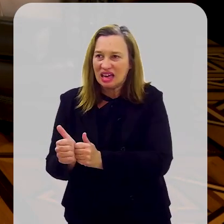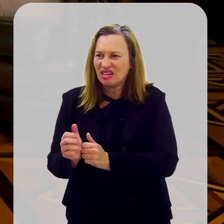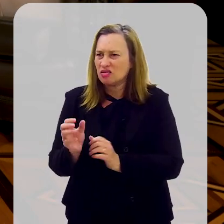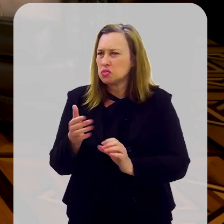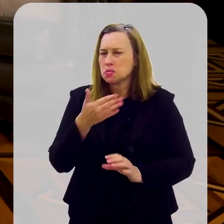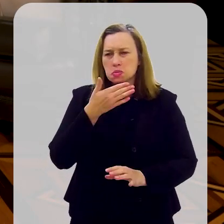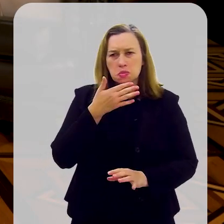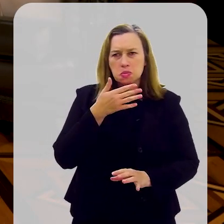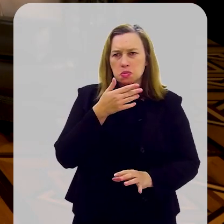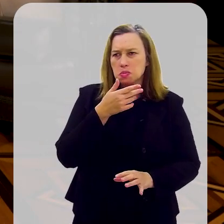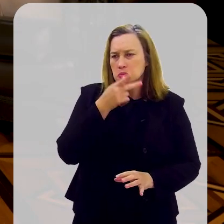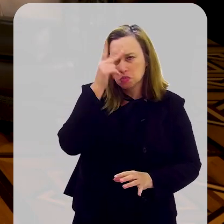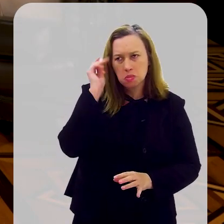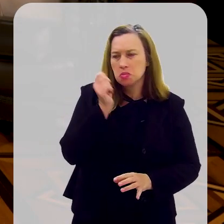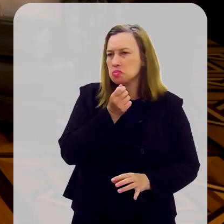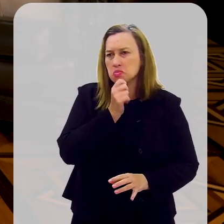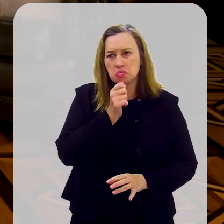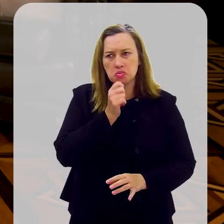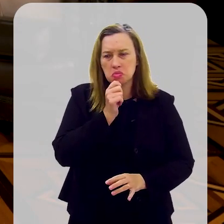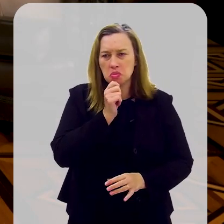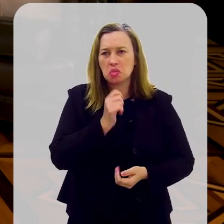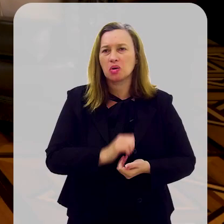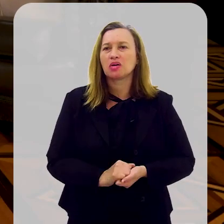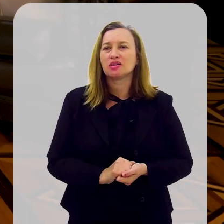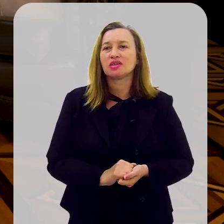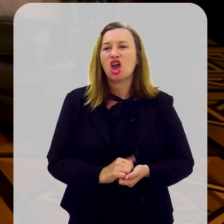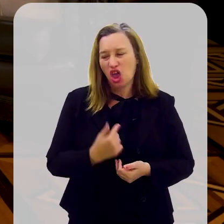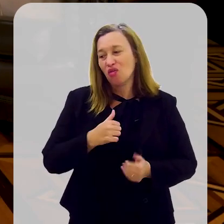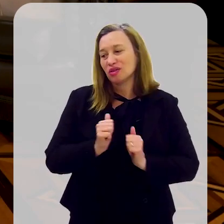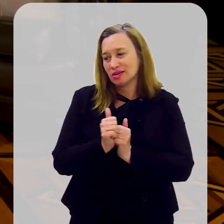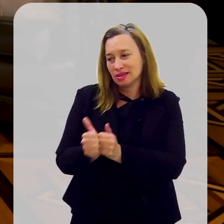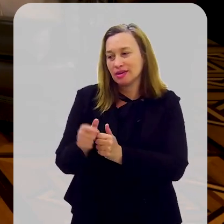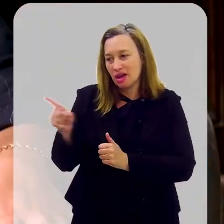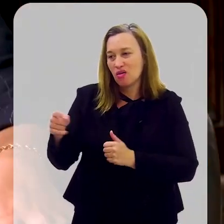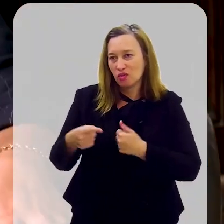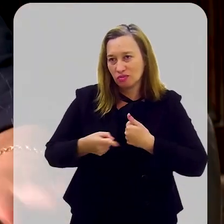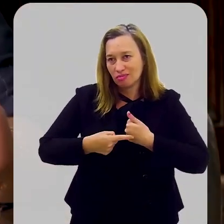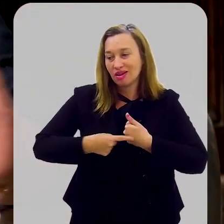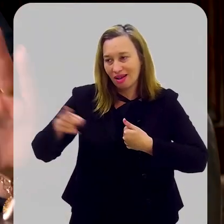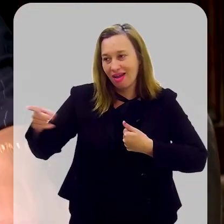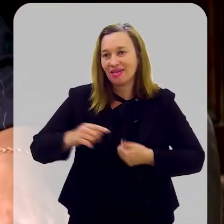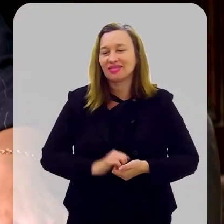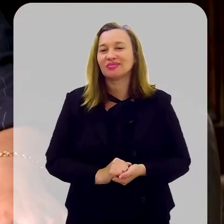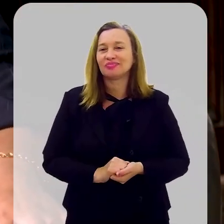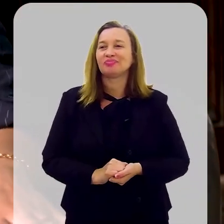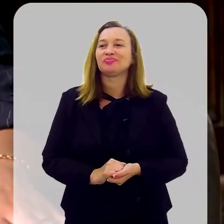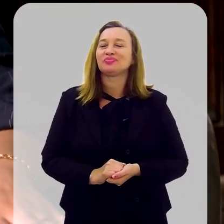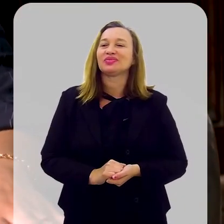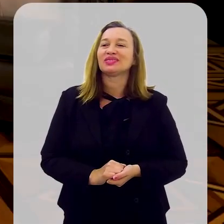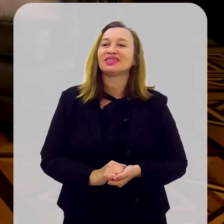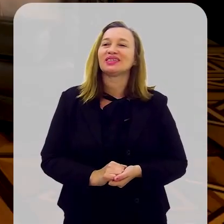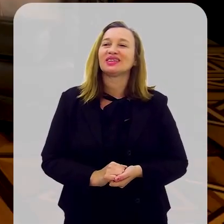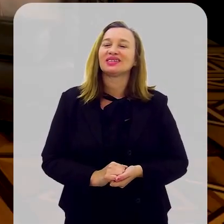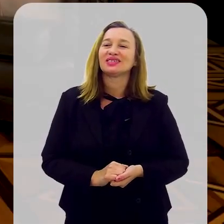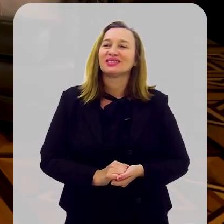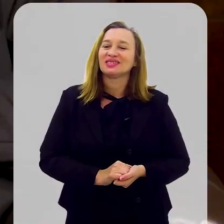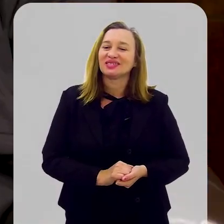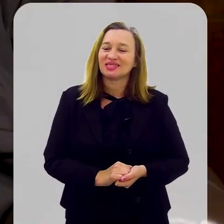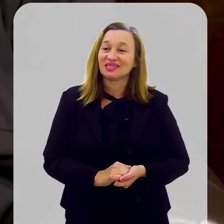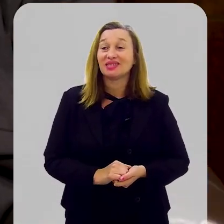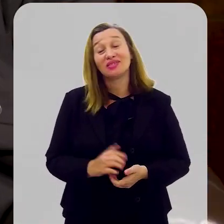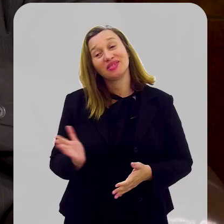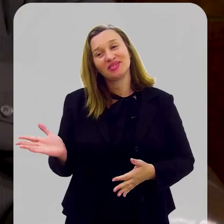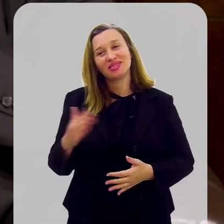Anderson mandou uma amiga. Mandou uma amiga para me ajudar. Vou te seguir, vamos resolver isso agora. Obrigado. Gente,